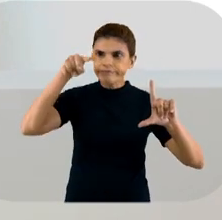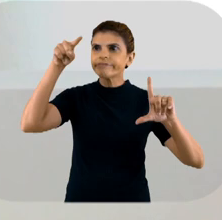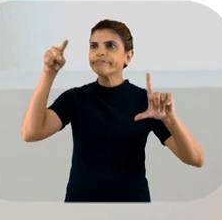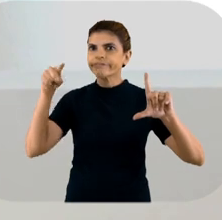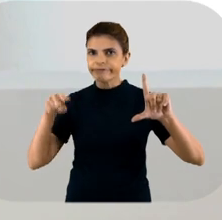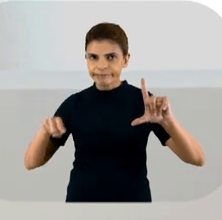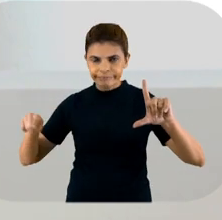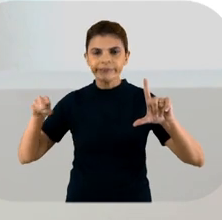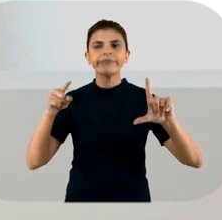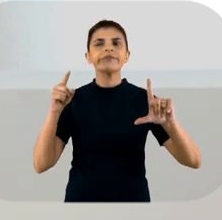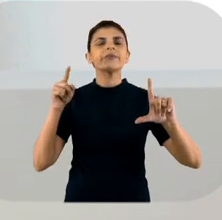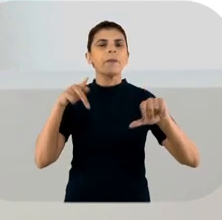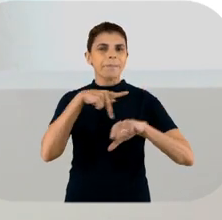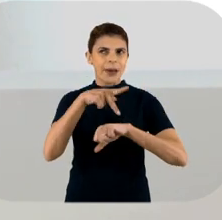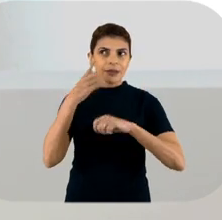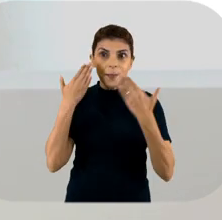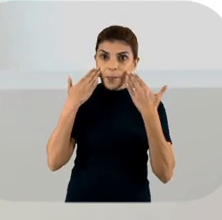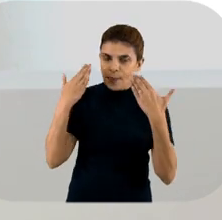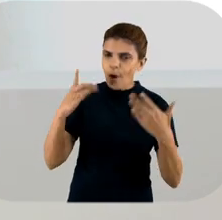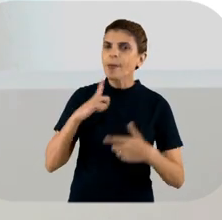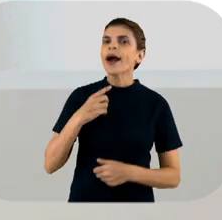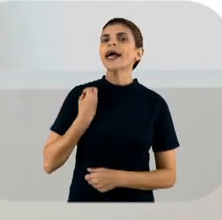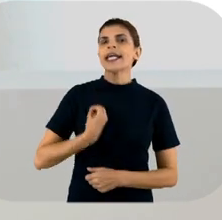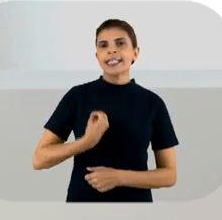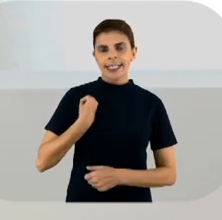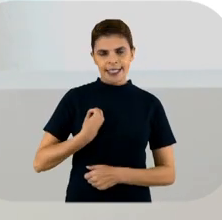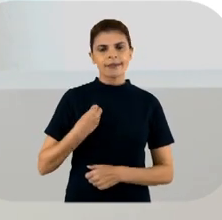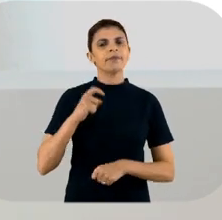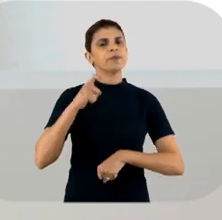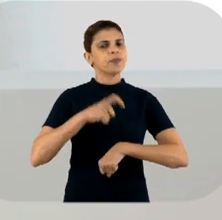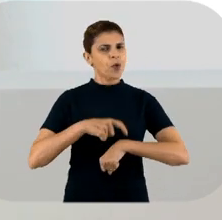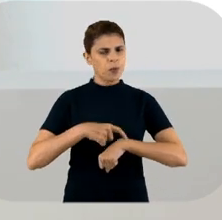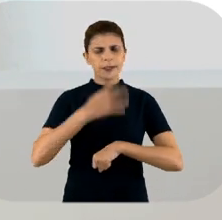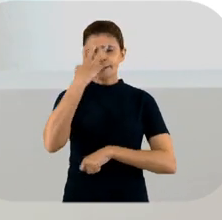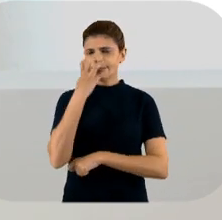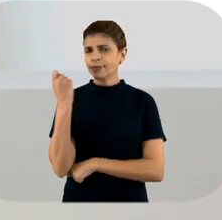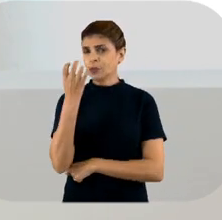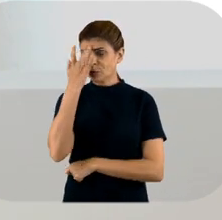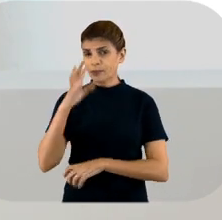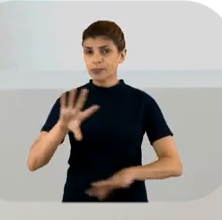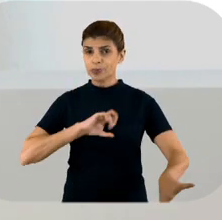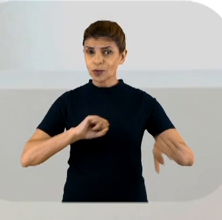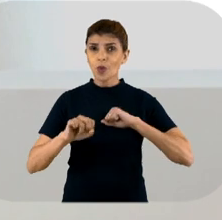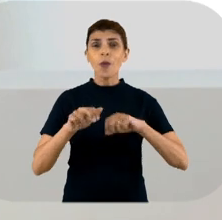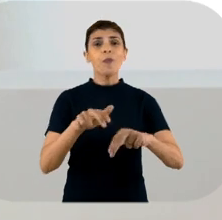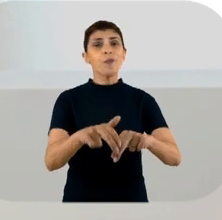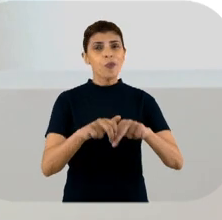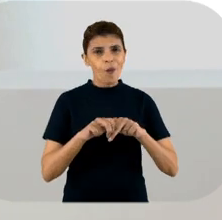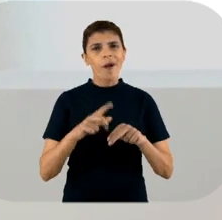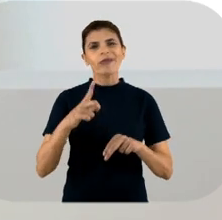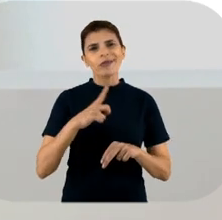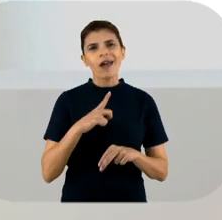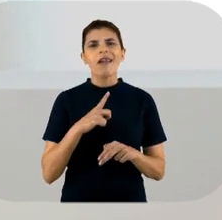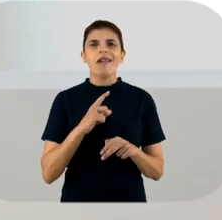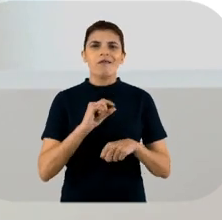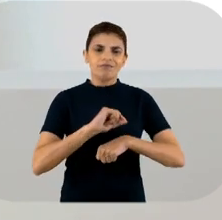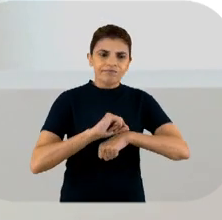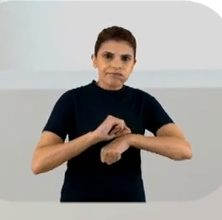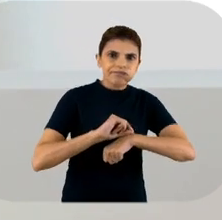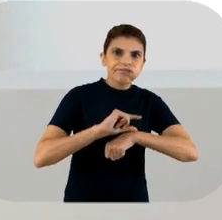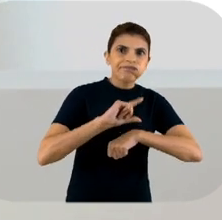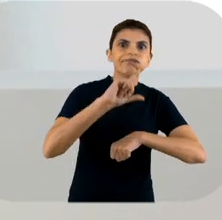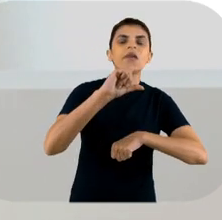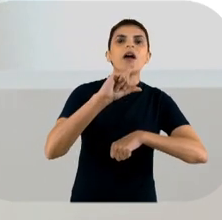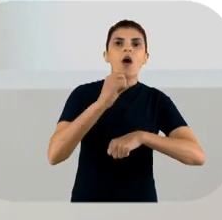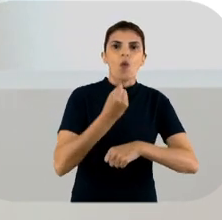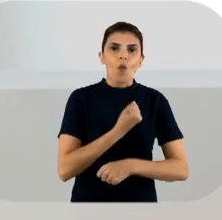A impressão é que existe um ponto crítico de pessoas infectadas a partir do qual há um aumento exponencial do